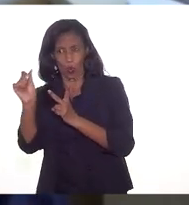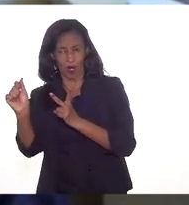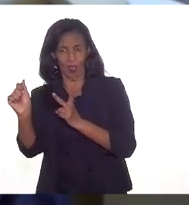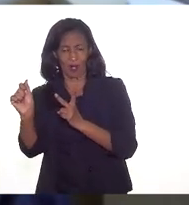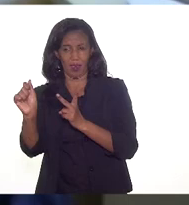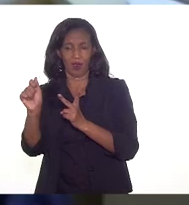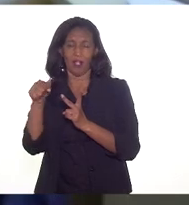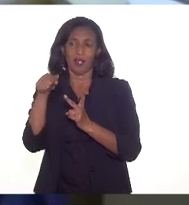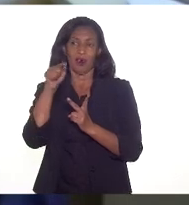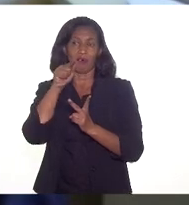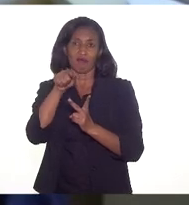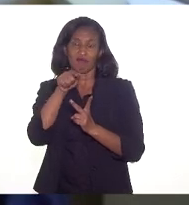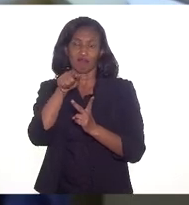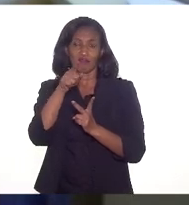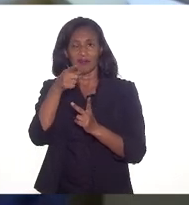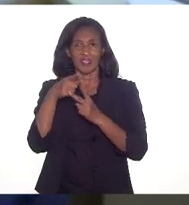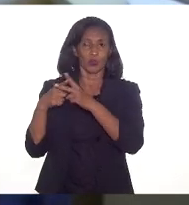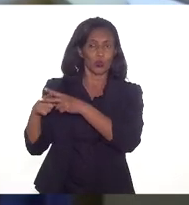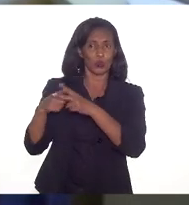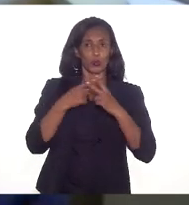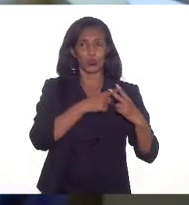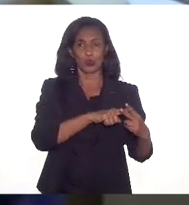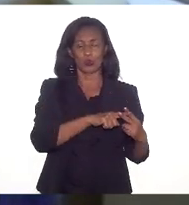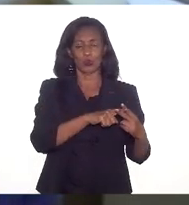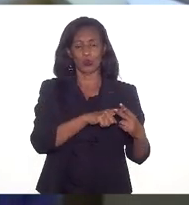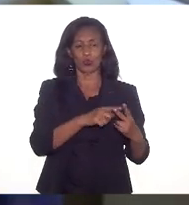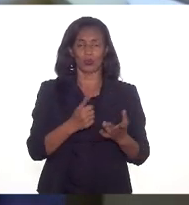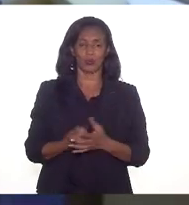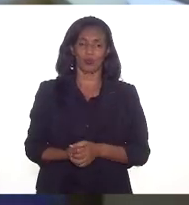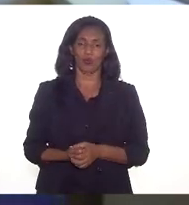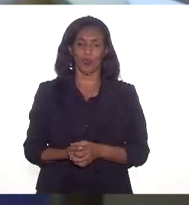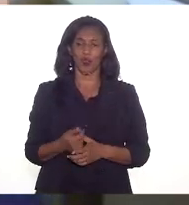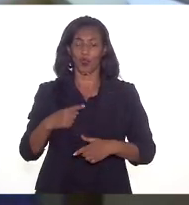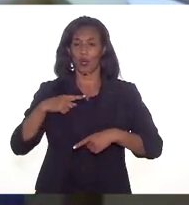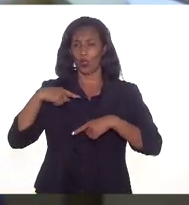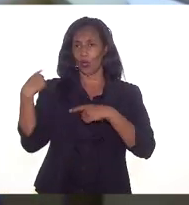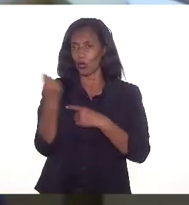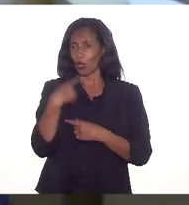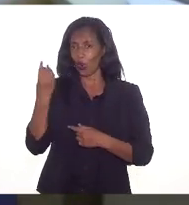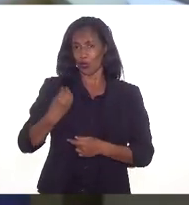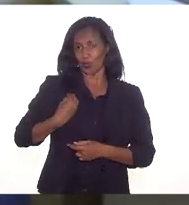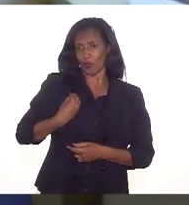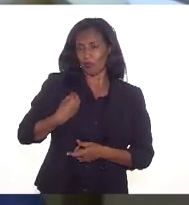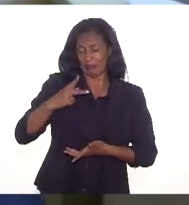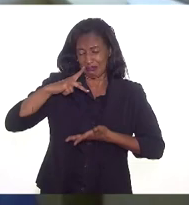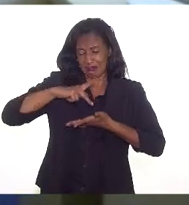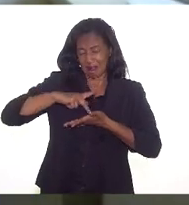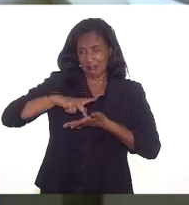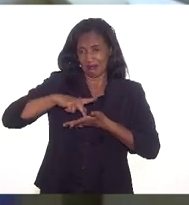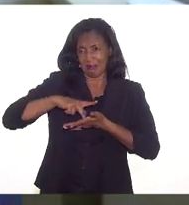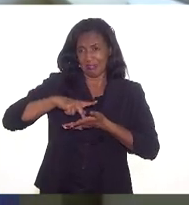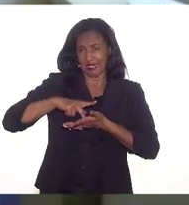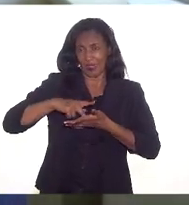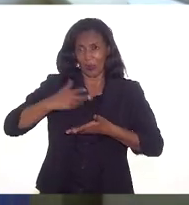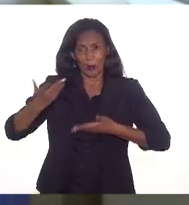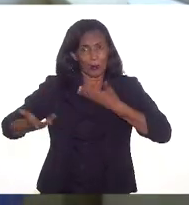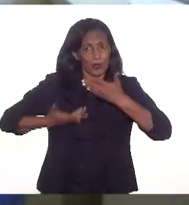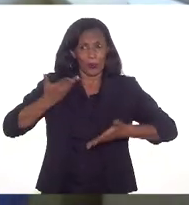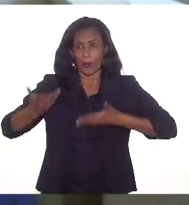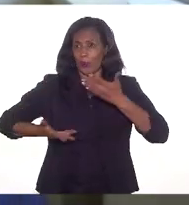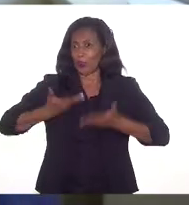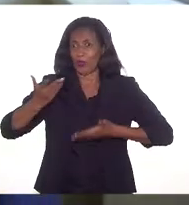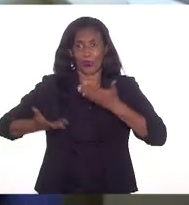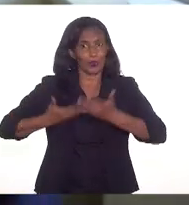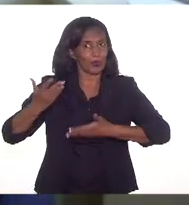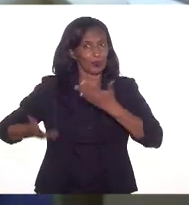você vai ter que fazer essa correção de rumo, né? Porque nós estamos vivendo uma realidade muito, muito dinâmica, muito